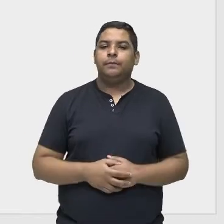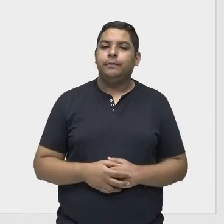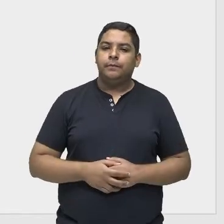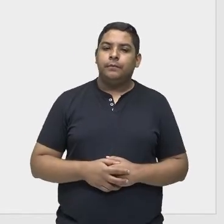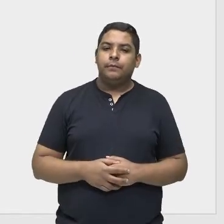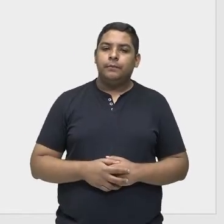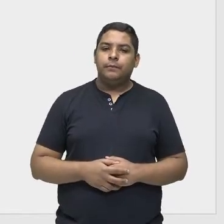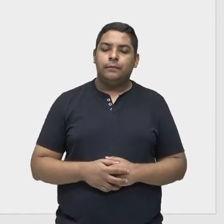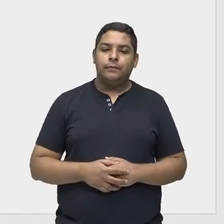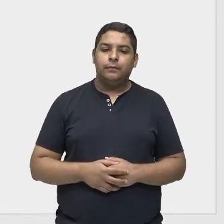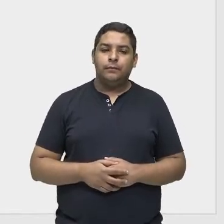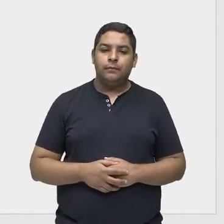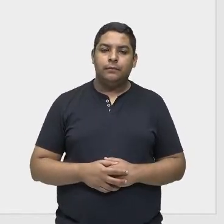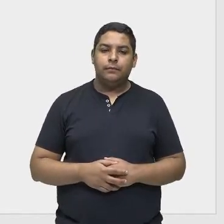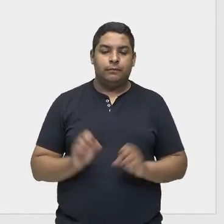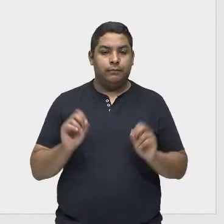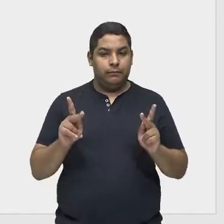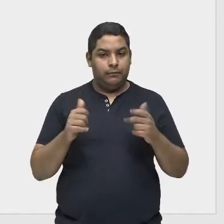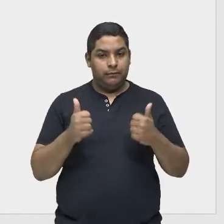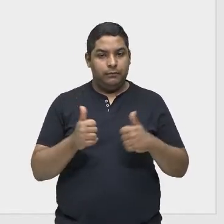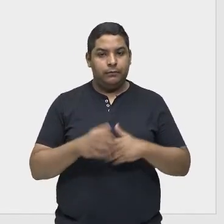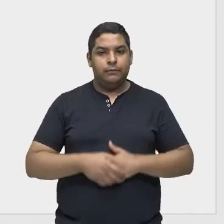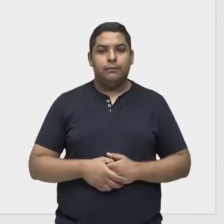também pode andar na diagonal.